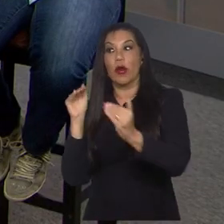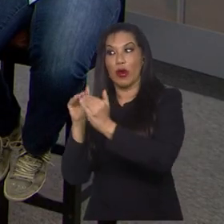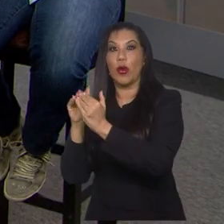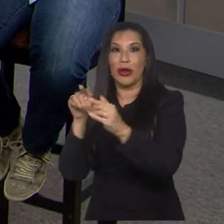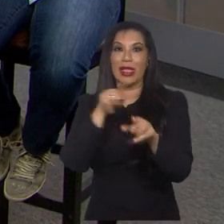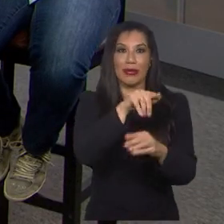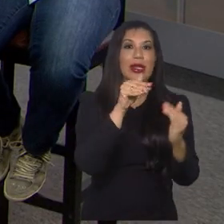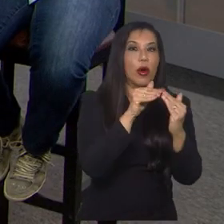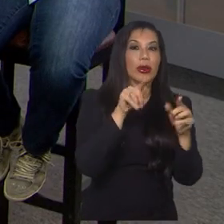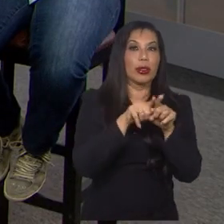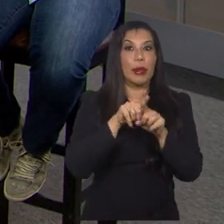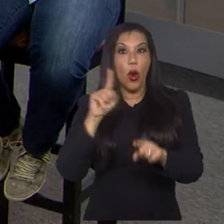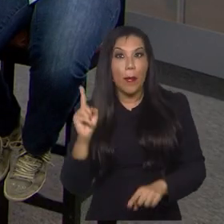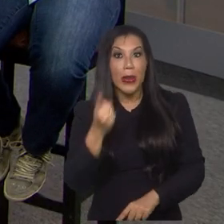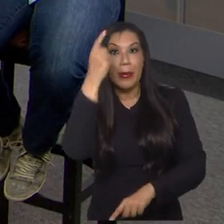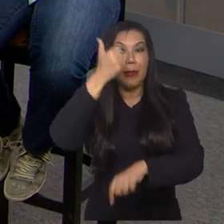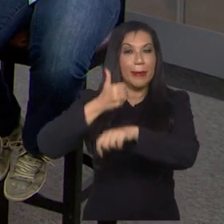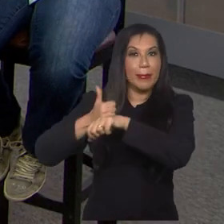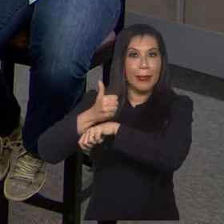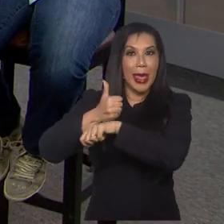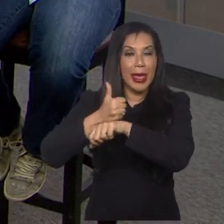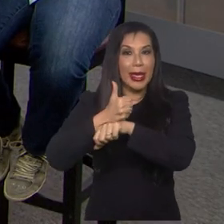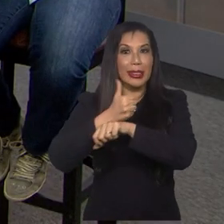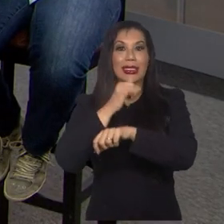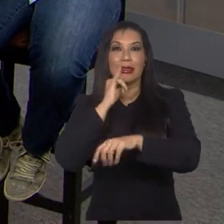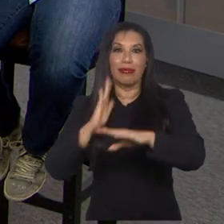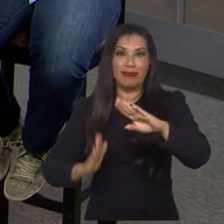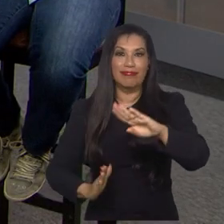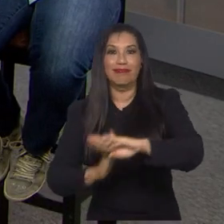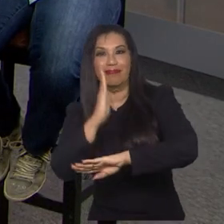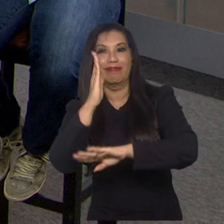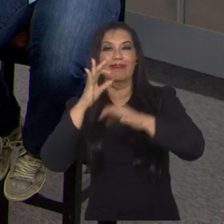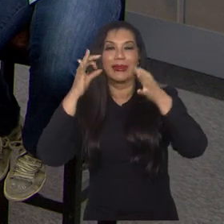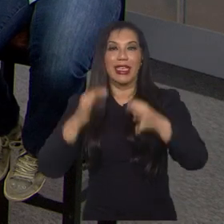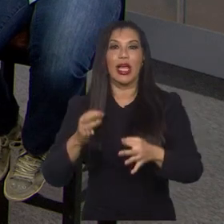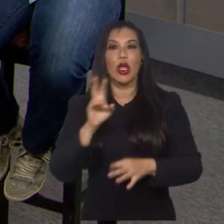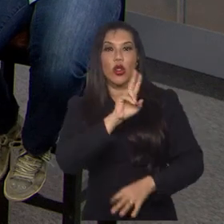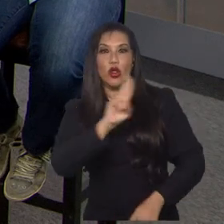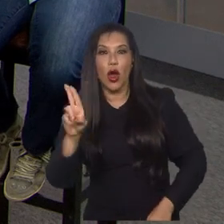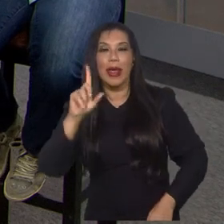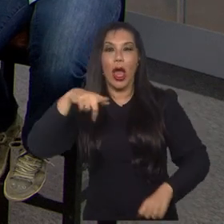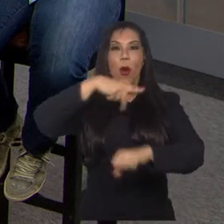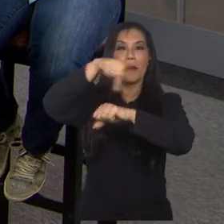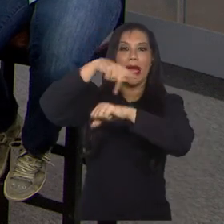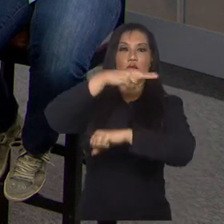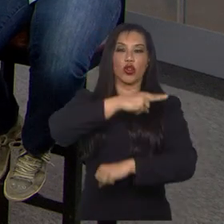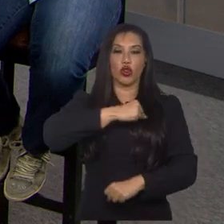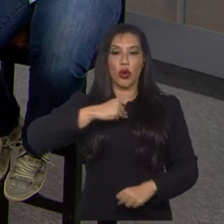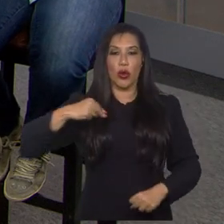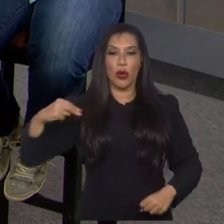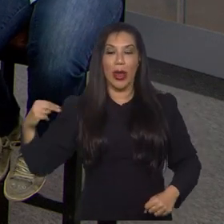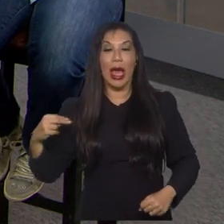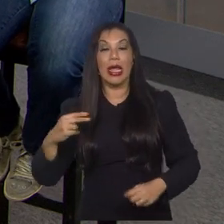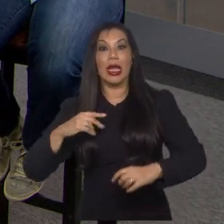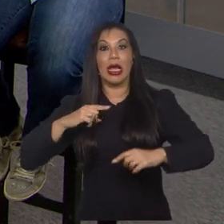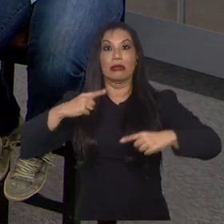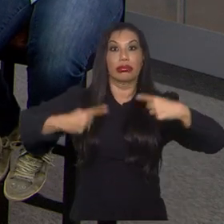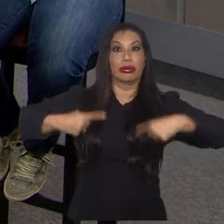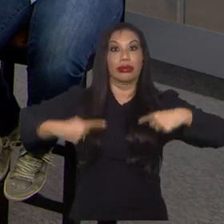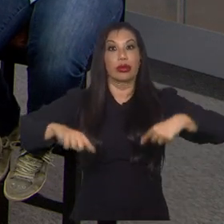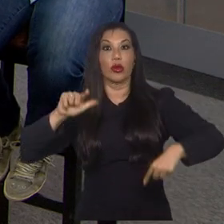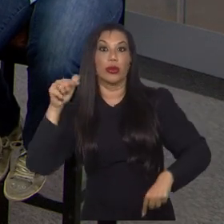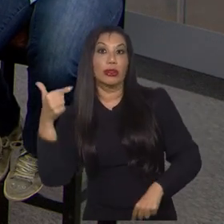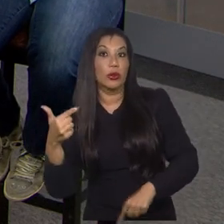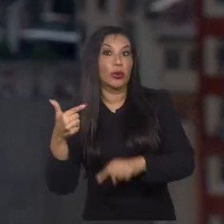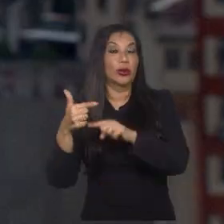que, num primeiro lugar, quem passa, sem dúvida alguma, o nome é Noruega. Eu acho que a briga vai ser pelo segundo lugar. E eu tô